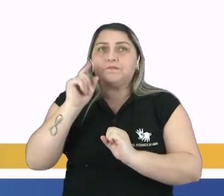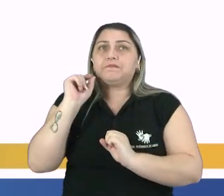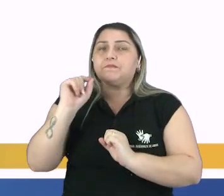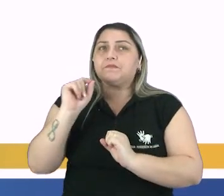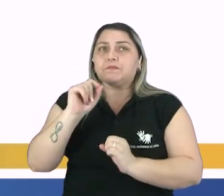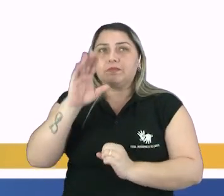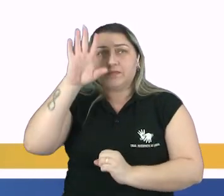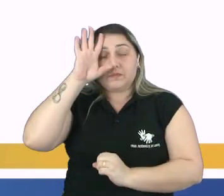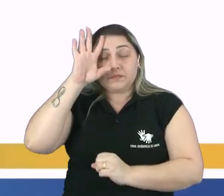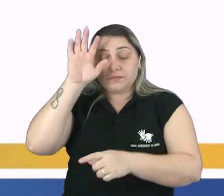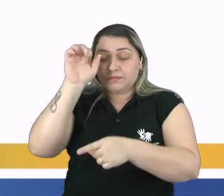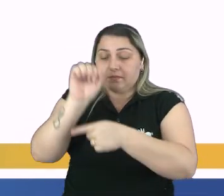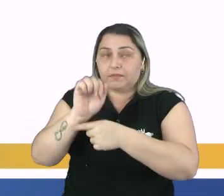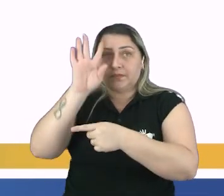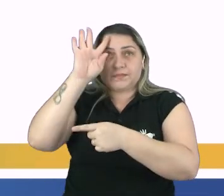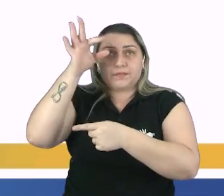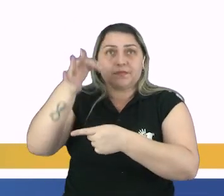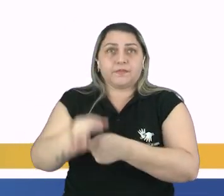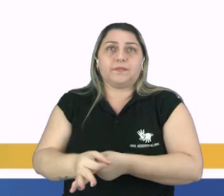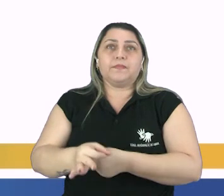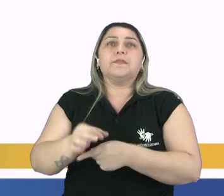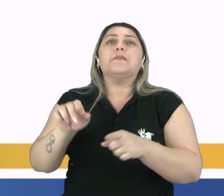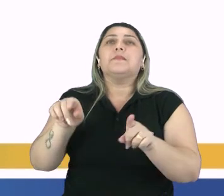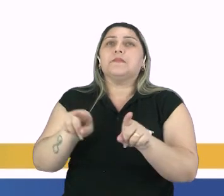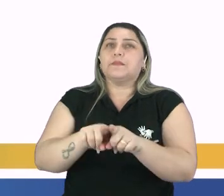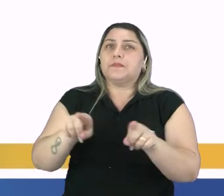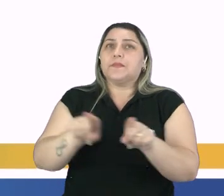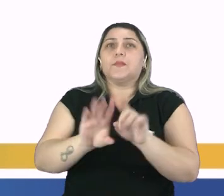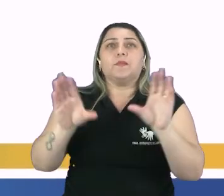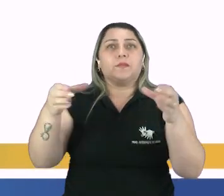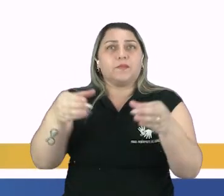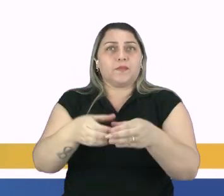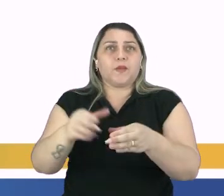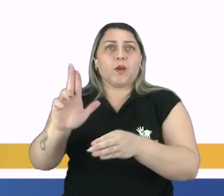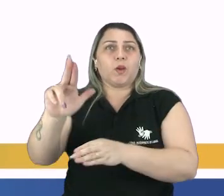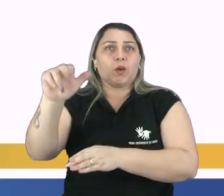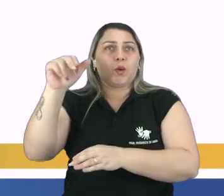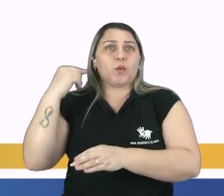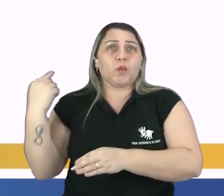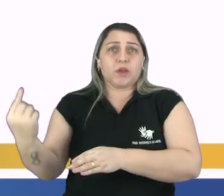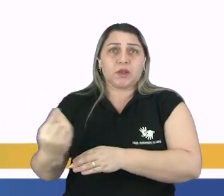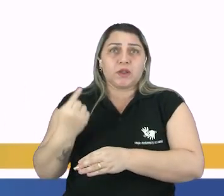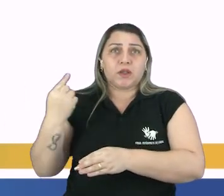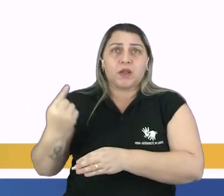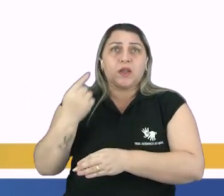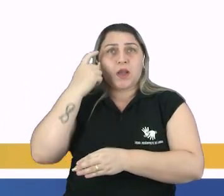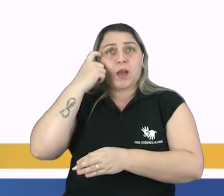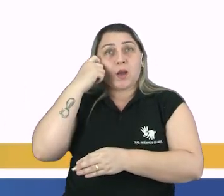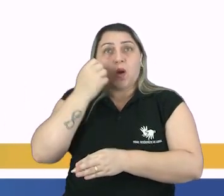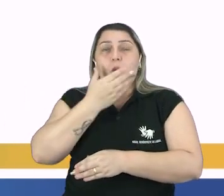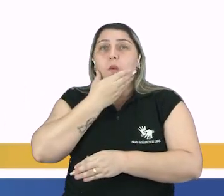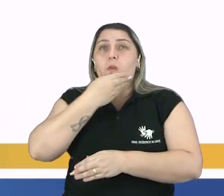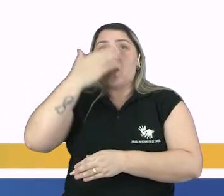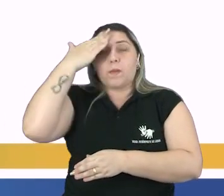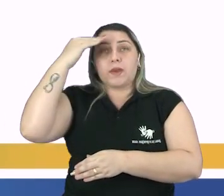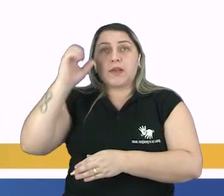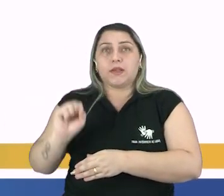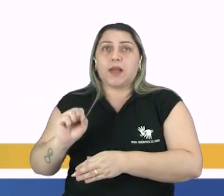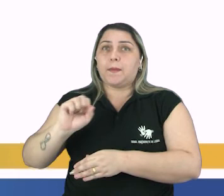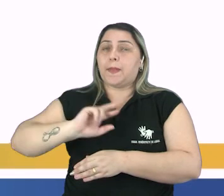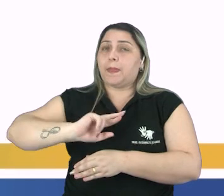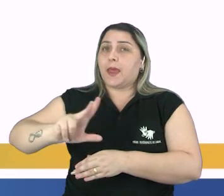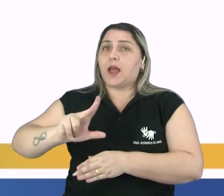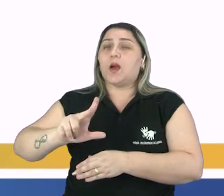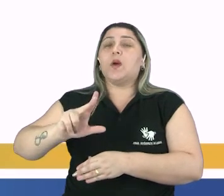votação, podemos afirmar que é uma decisão que deve ser tomada coletivamente e jamais de modo individual, pois nenhum